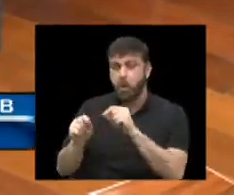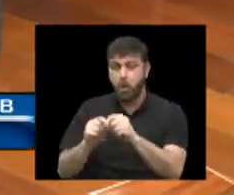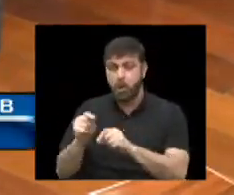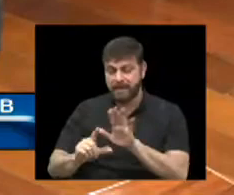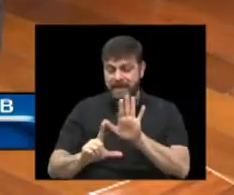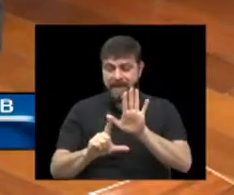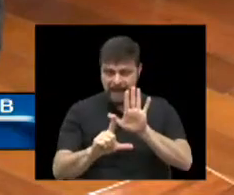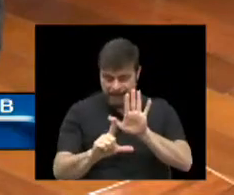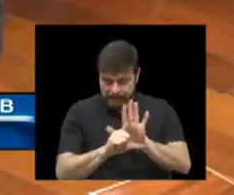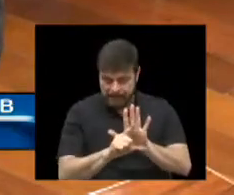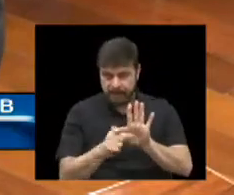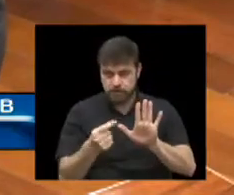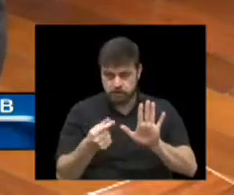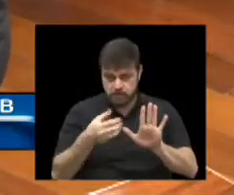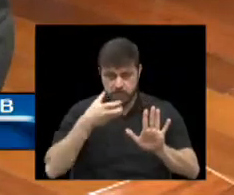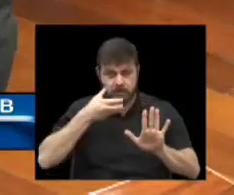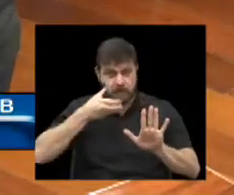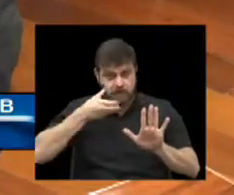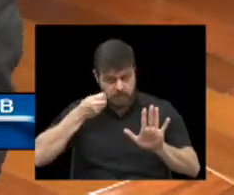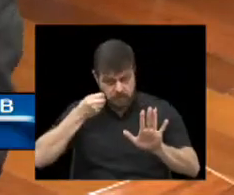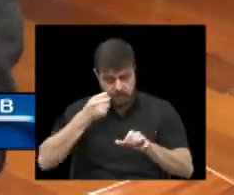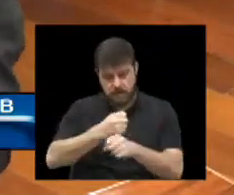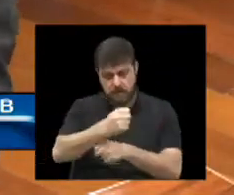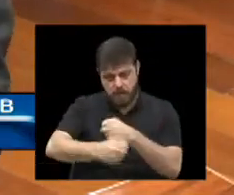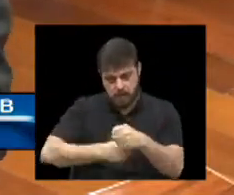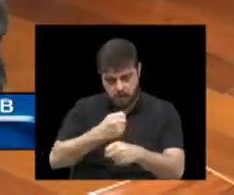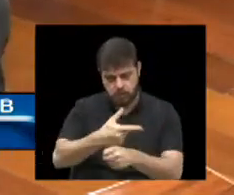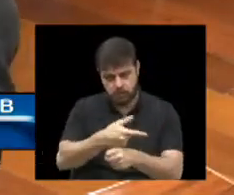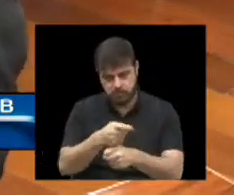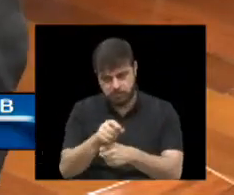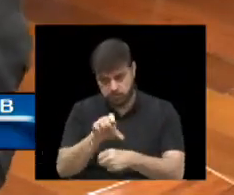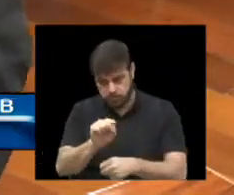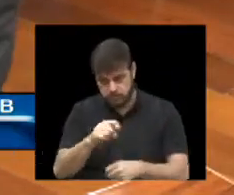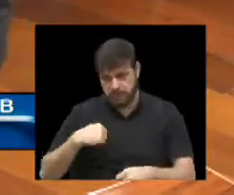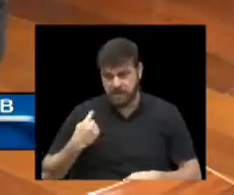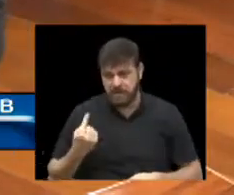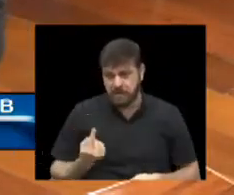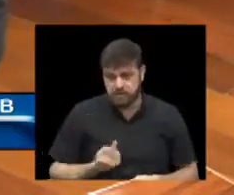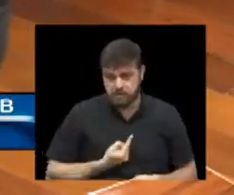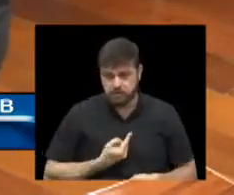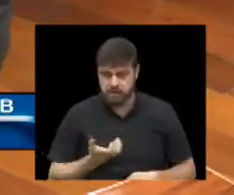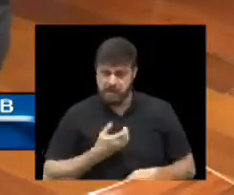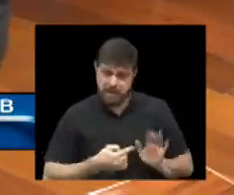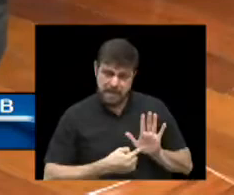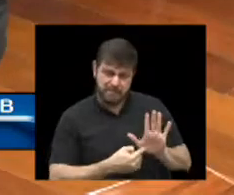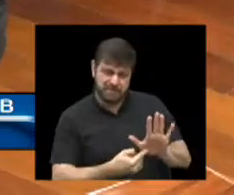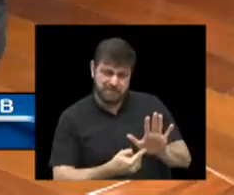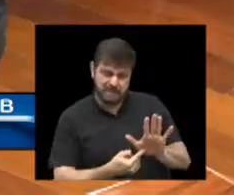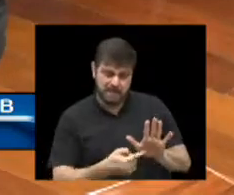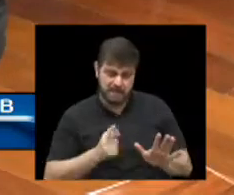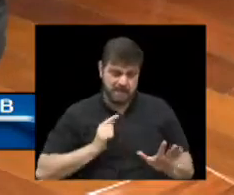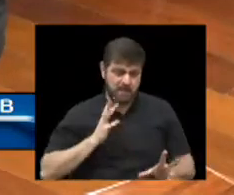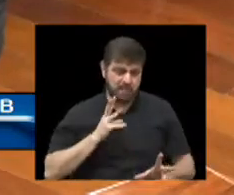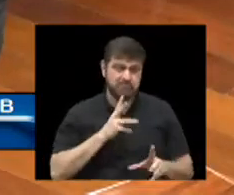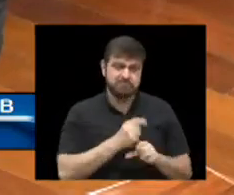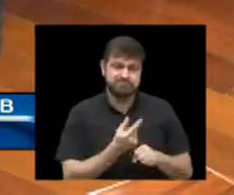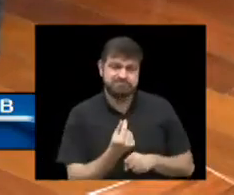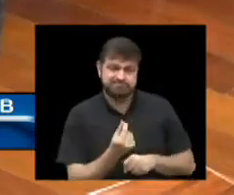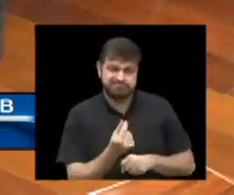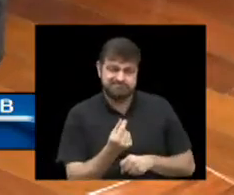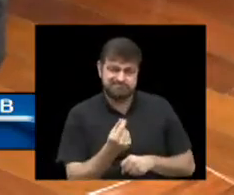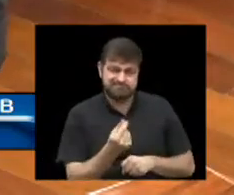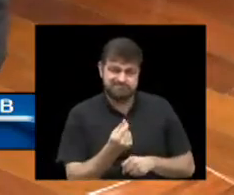lei de diretrizes orçamentárias. É uma lei onde se procura apresentar a organização e a estrutura